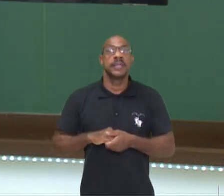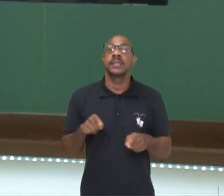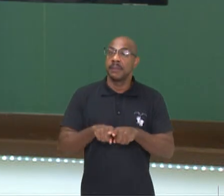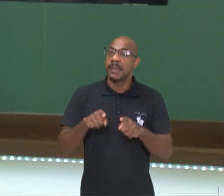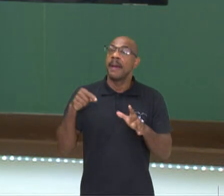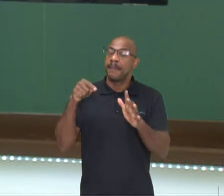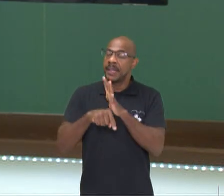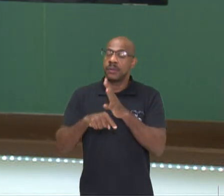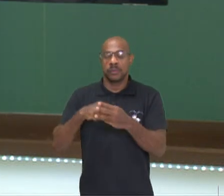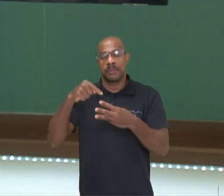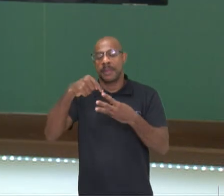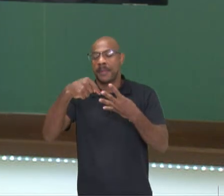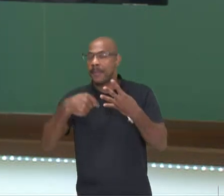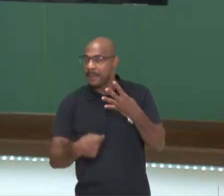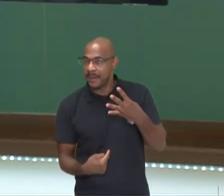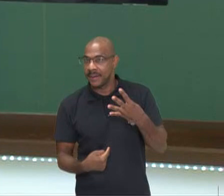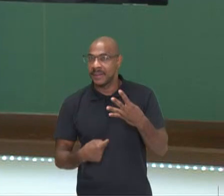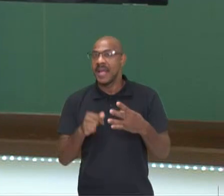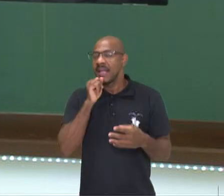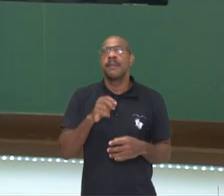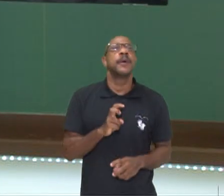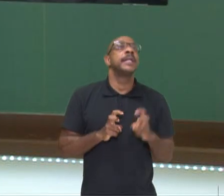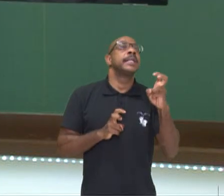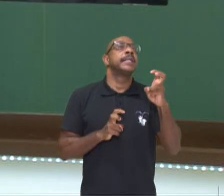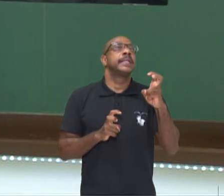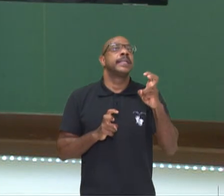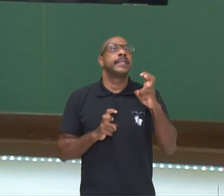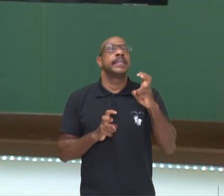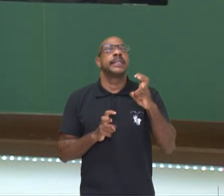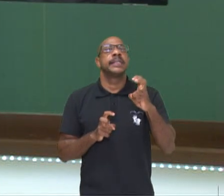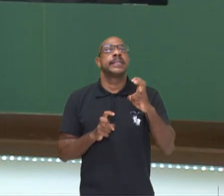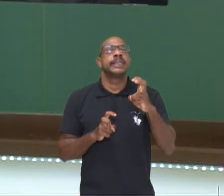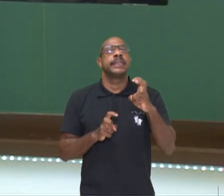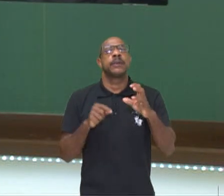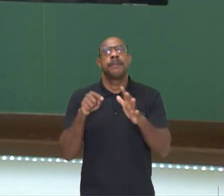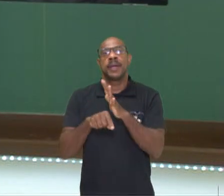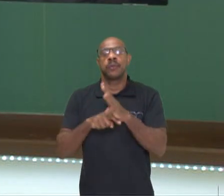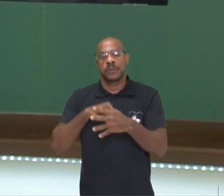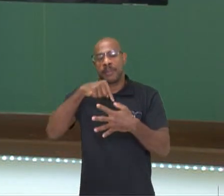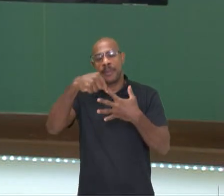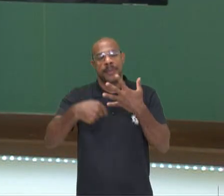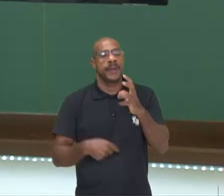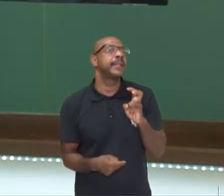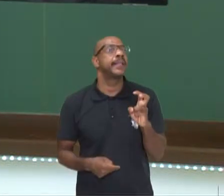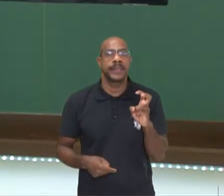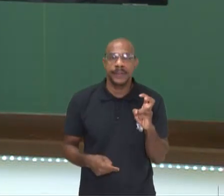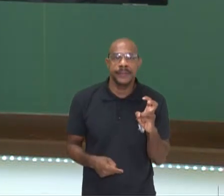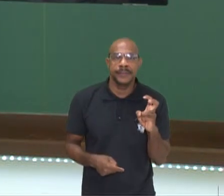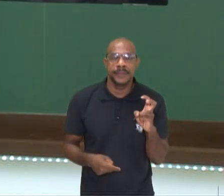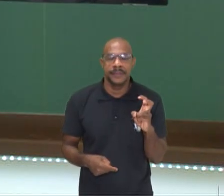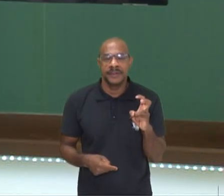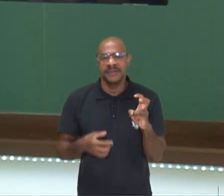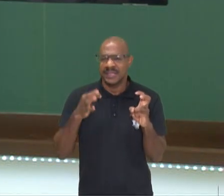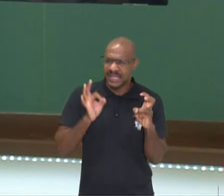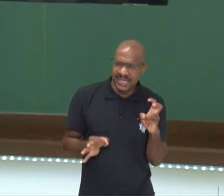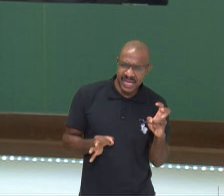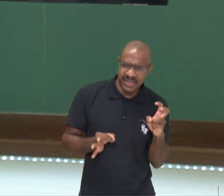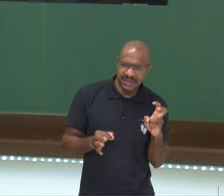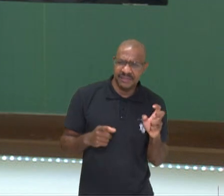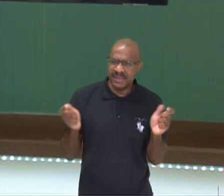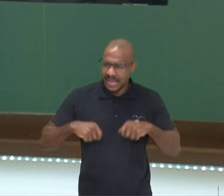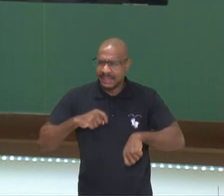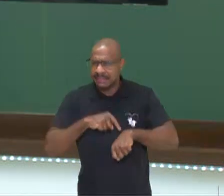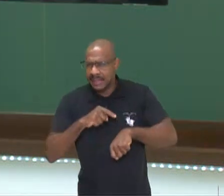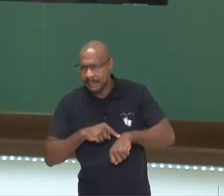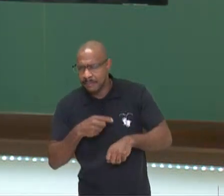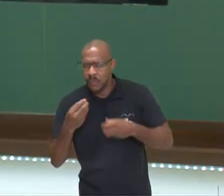as perguntas eu vou fazer cinco perguntas ele vai responder mais ou menos cada pergunta hein tantos minutos será que vai funcionar o pai então